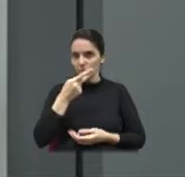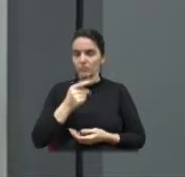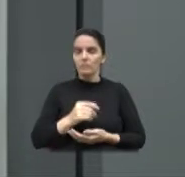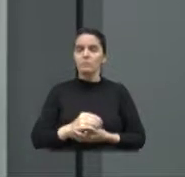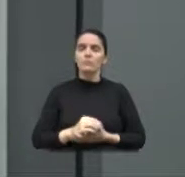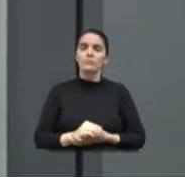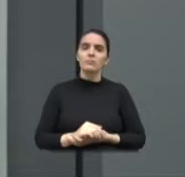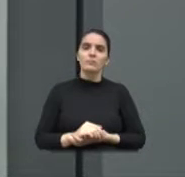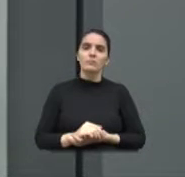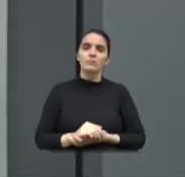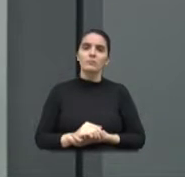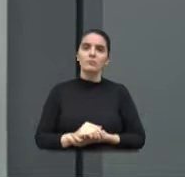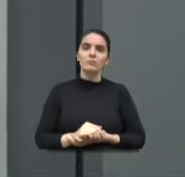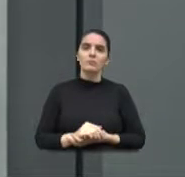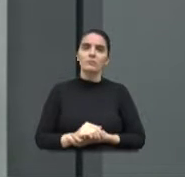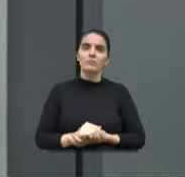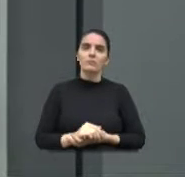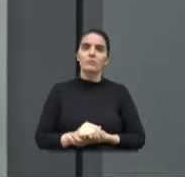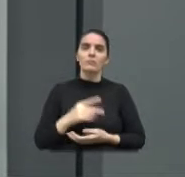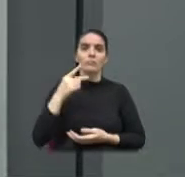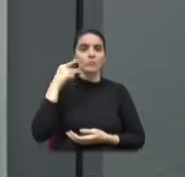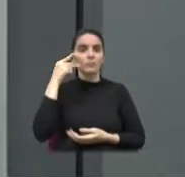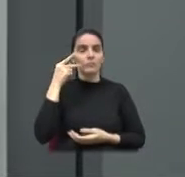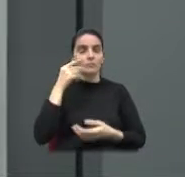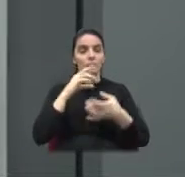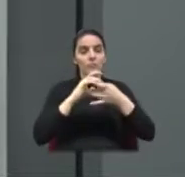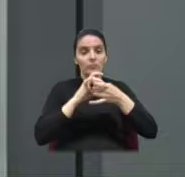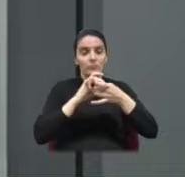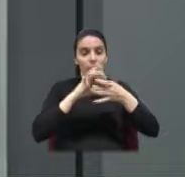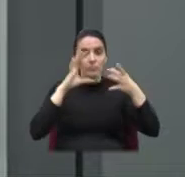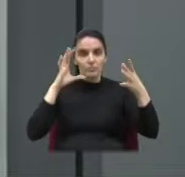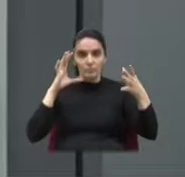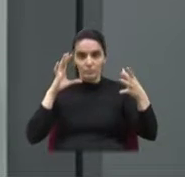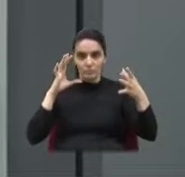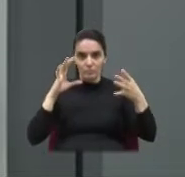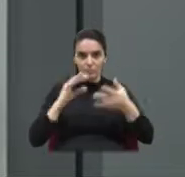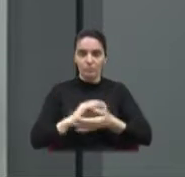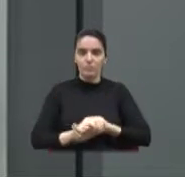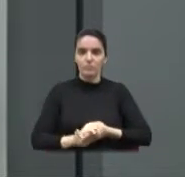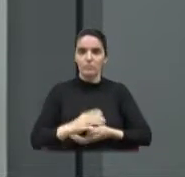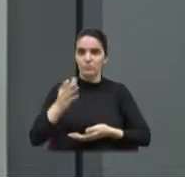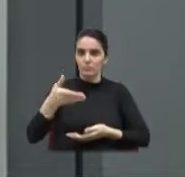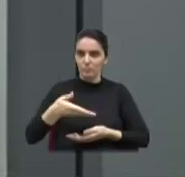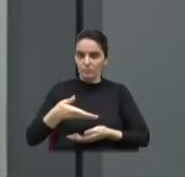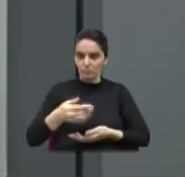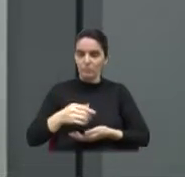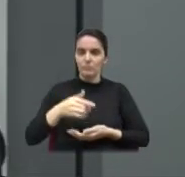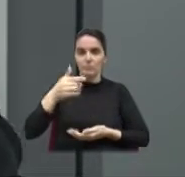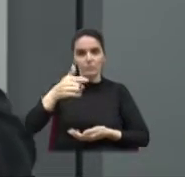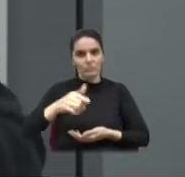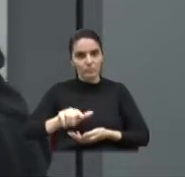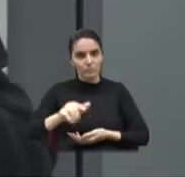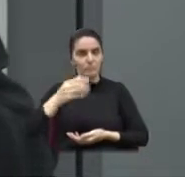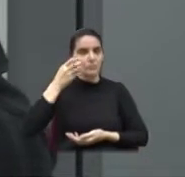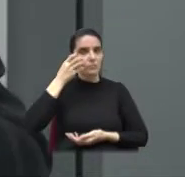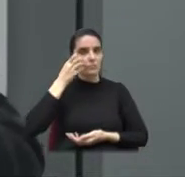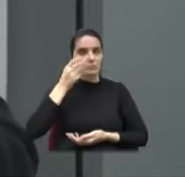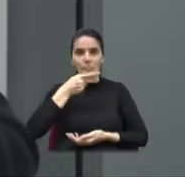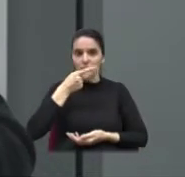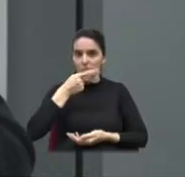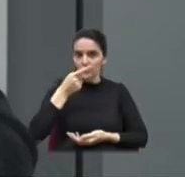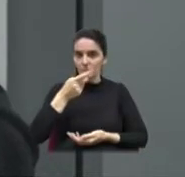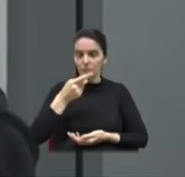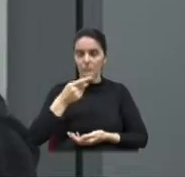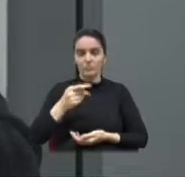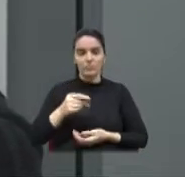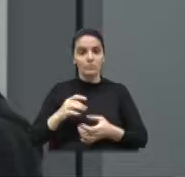alusão a esse termo, independência. Então, eu gostaria aqui, mais uma vez, de me declarar